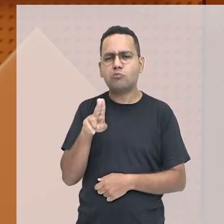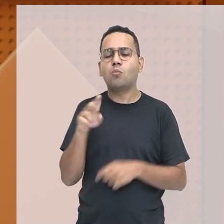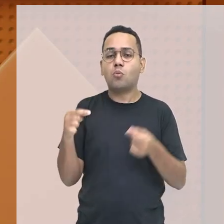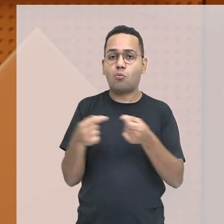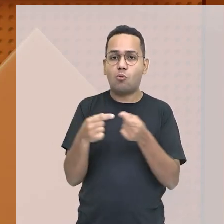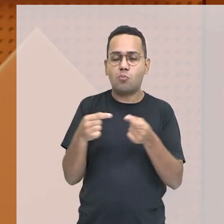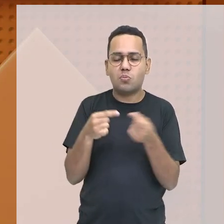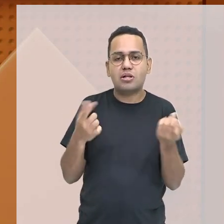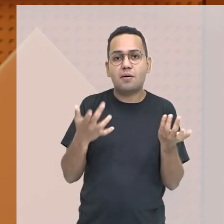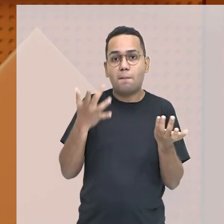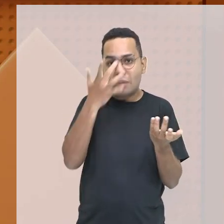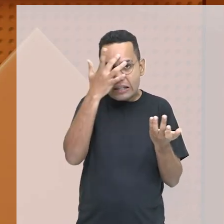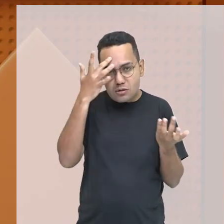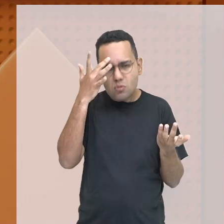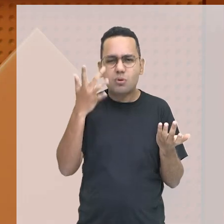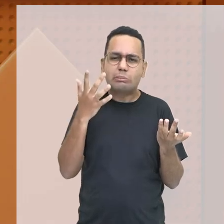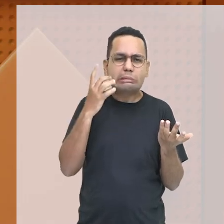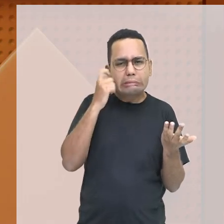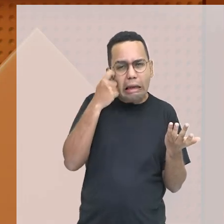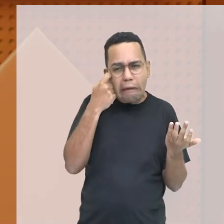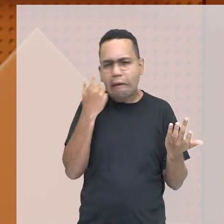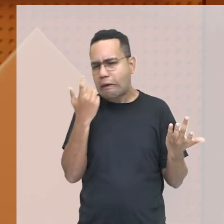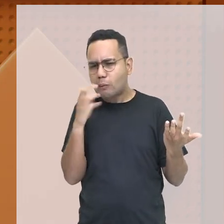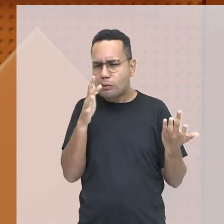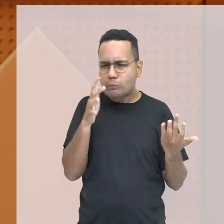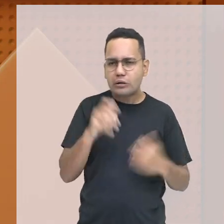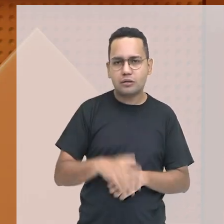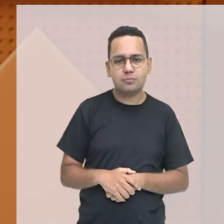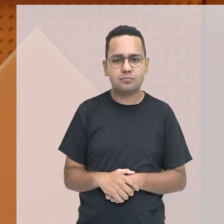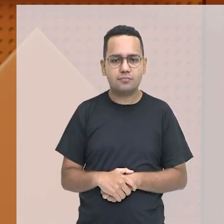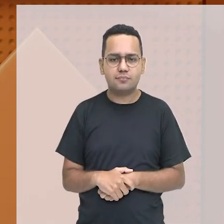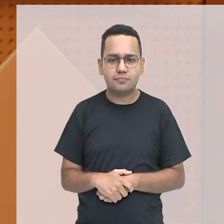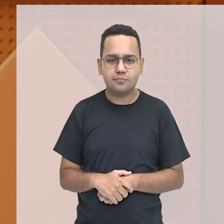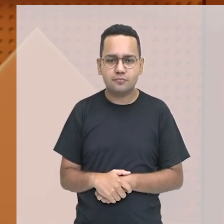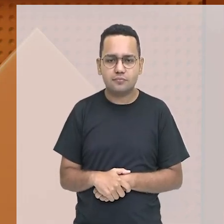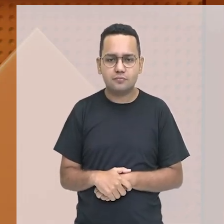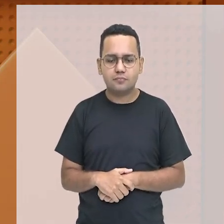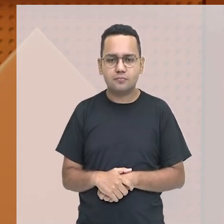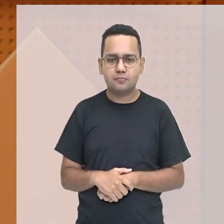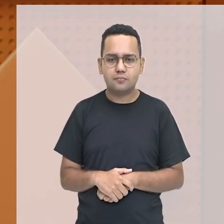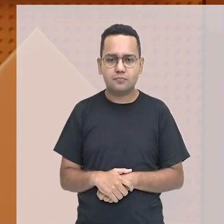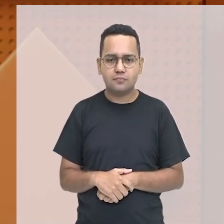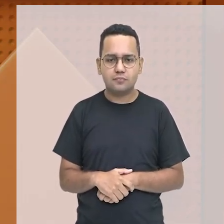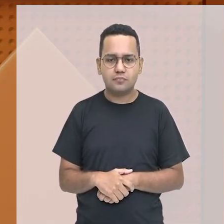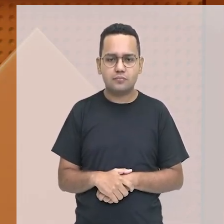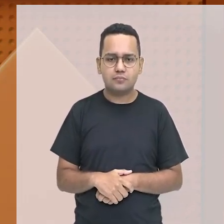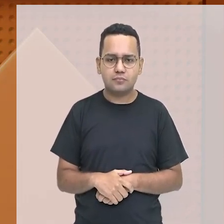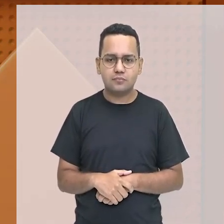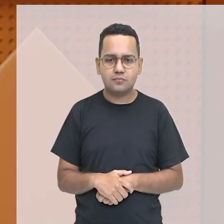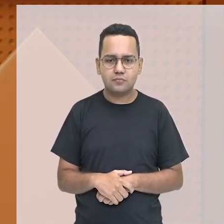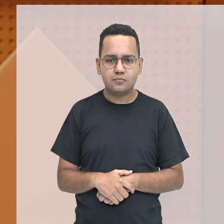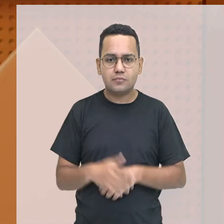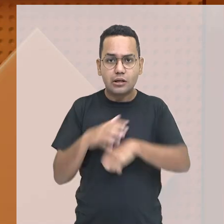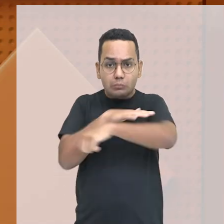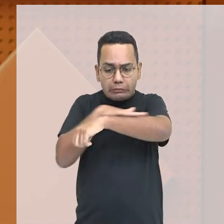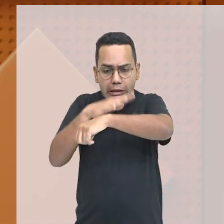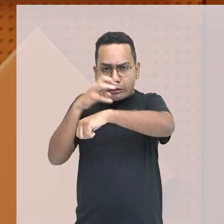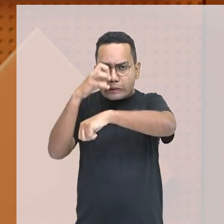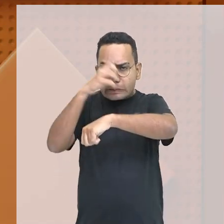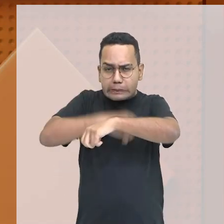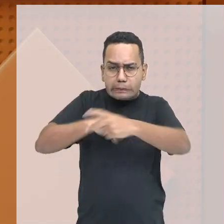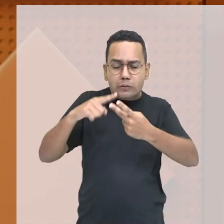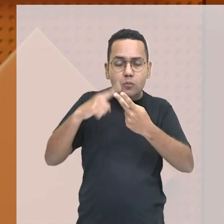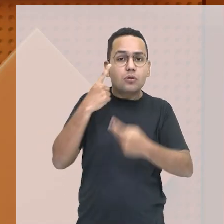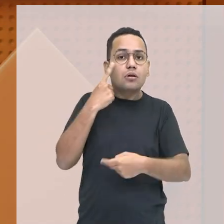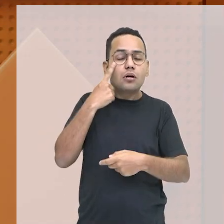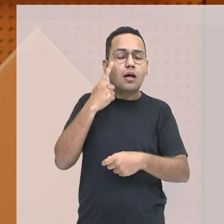seus moradores, que tem aquelas pessoas com aquela característica bastante interessante da pele bem escura, olhos claros,